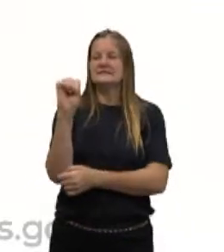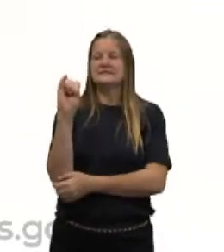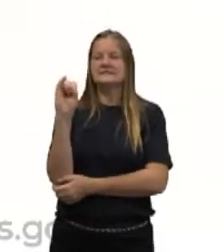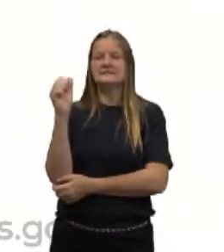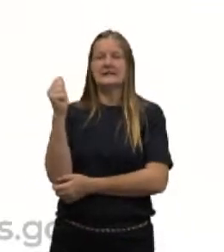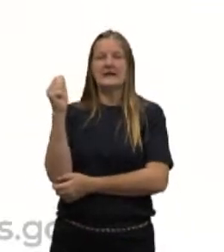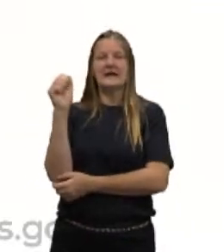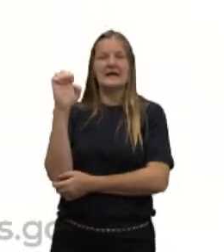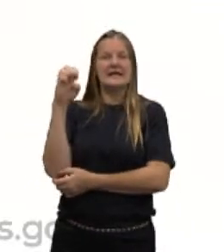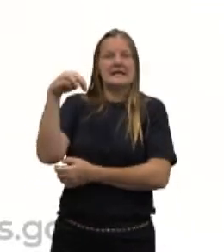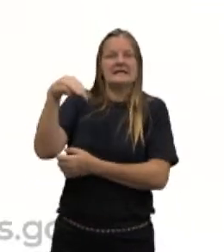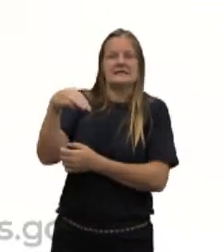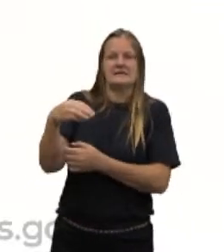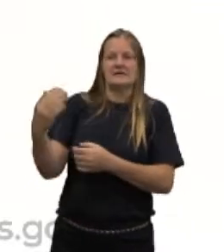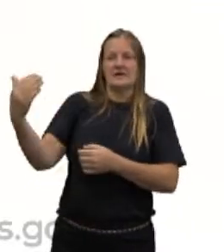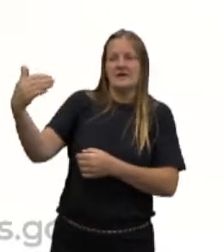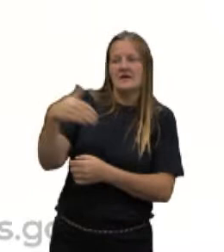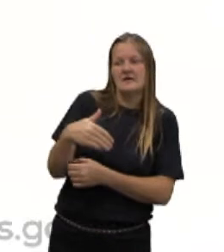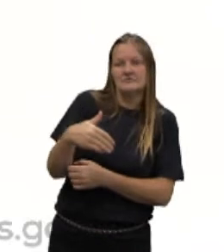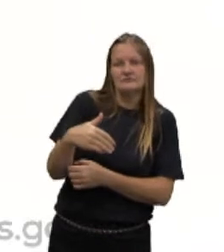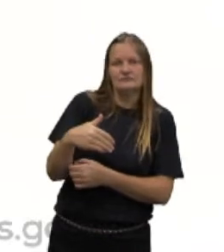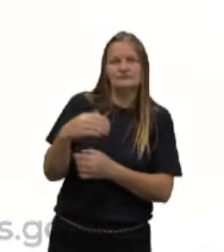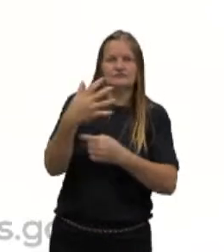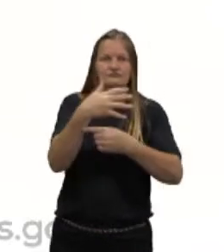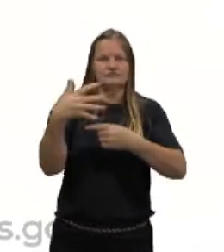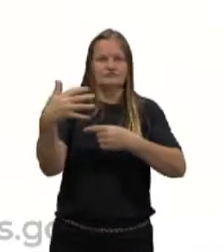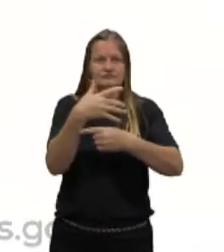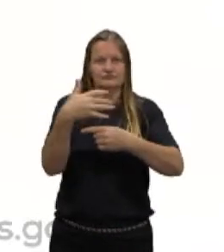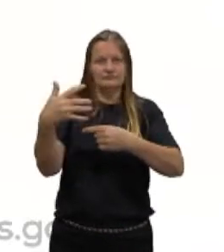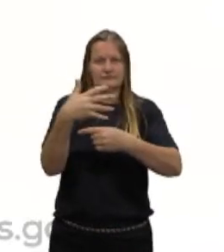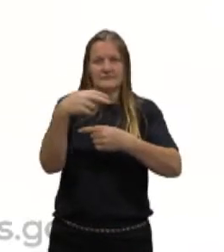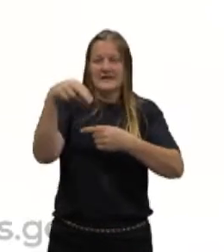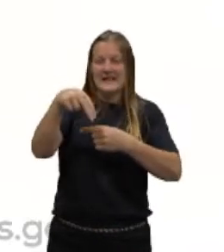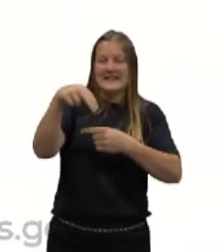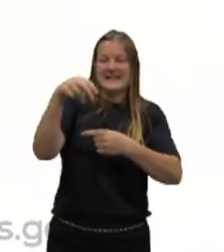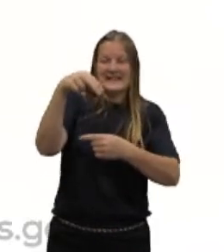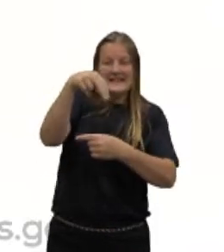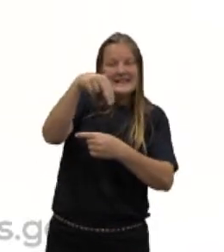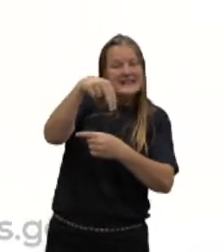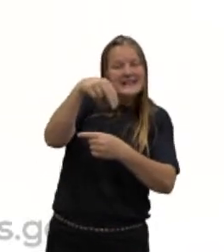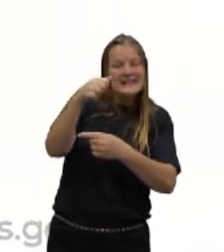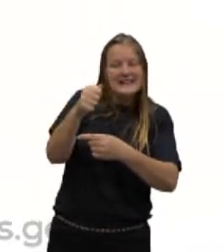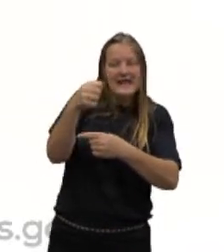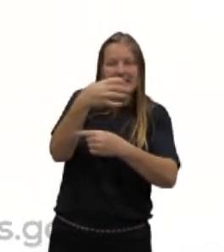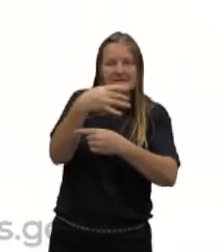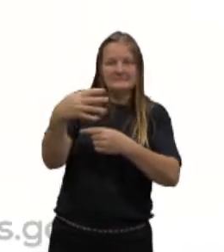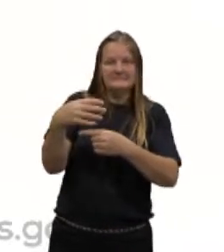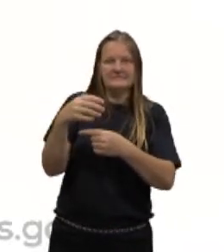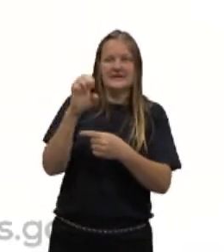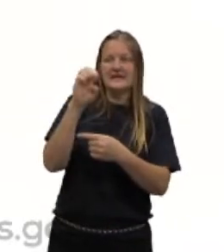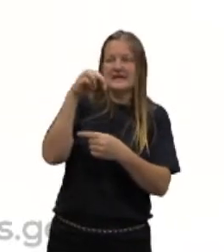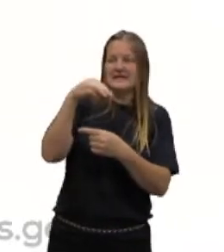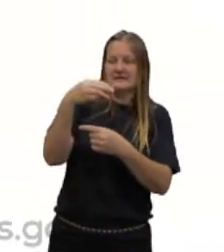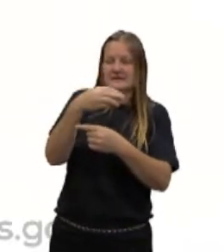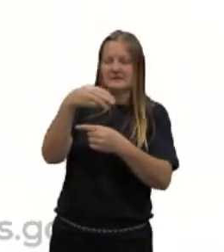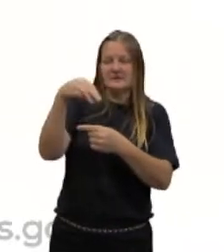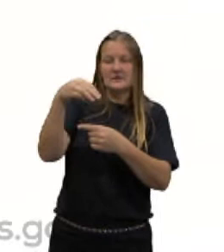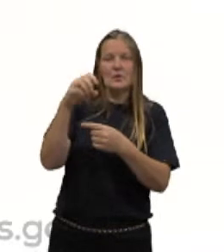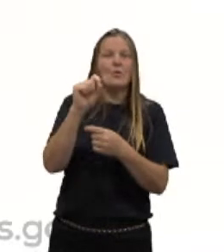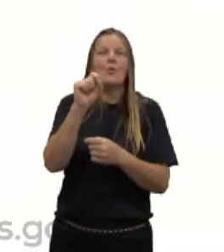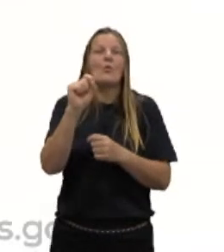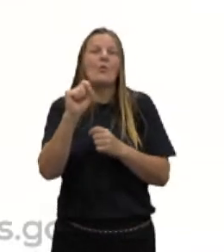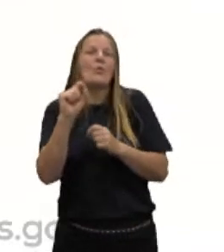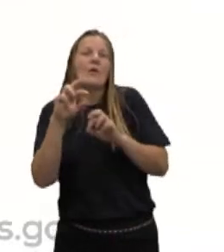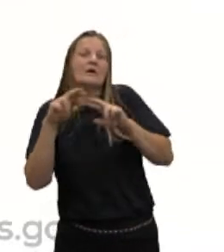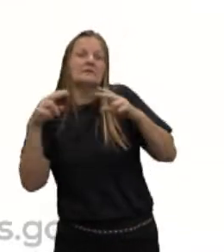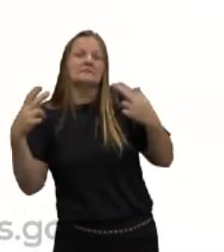e séries entram na Netflix, porque aquele na é um em mais a, e quais